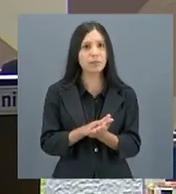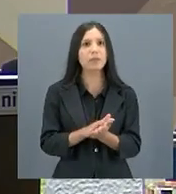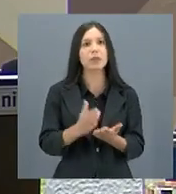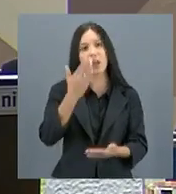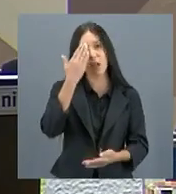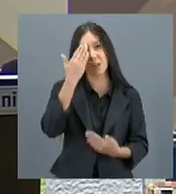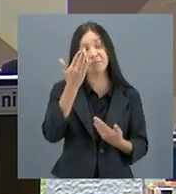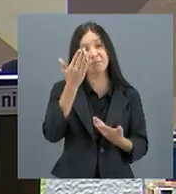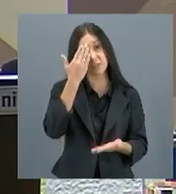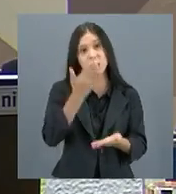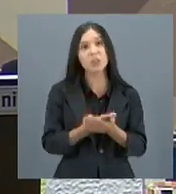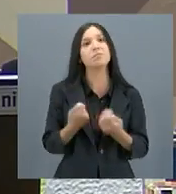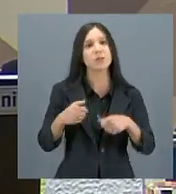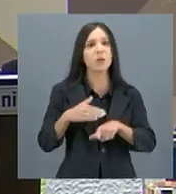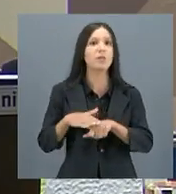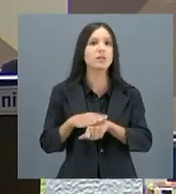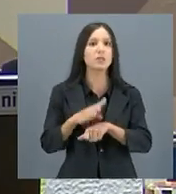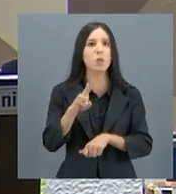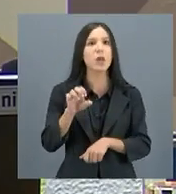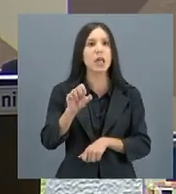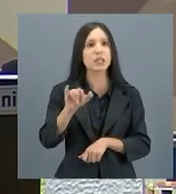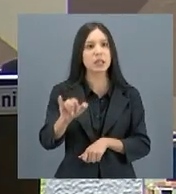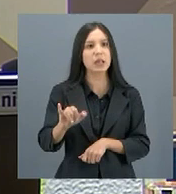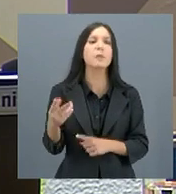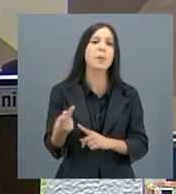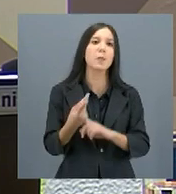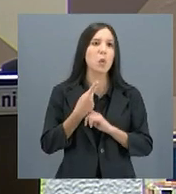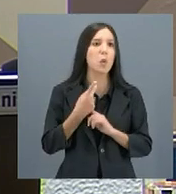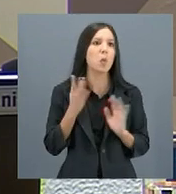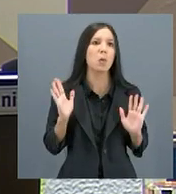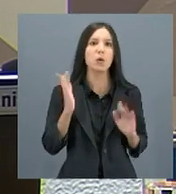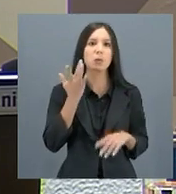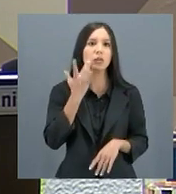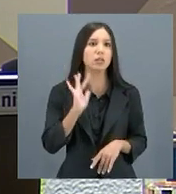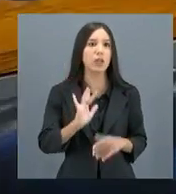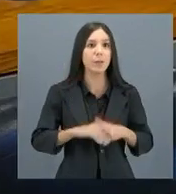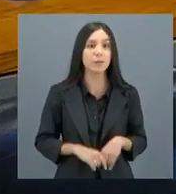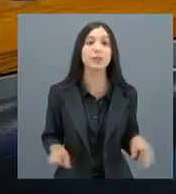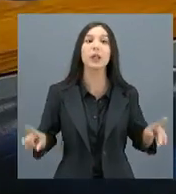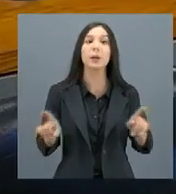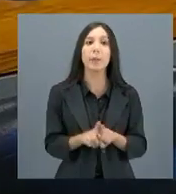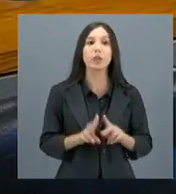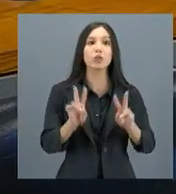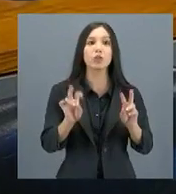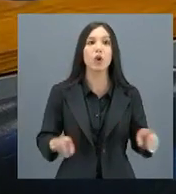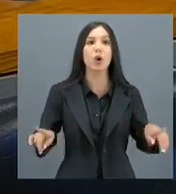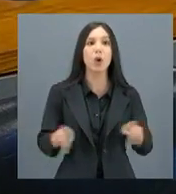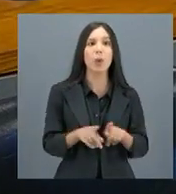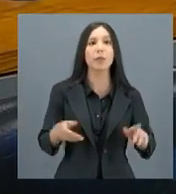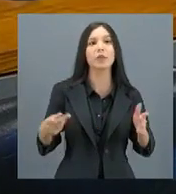que perguntar ao Wesley Cardia. Ele me procurou, eu o recebi. Sendo um caso da